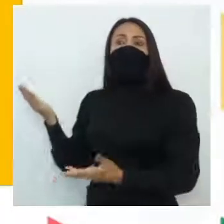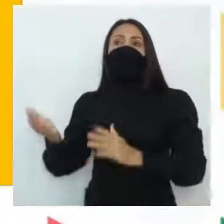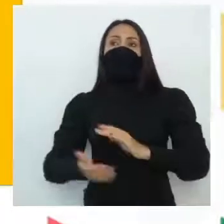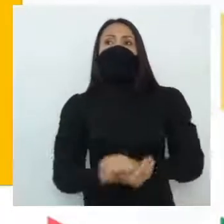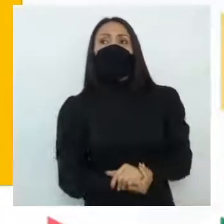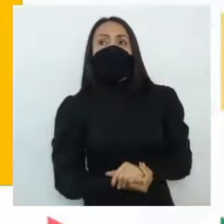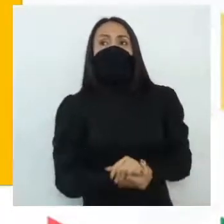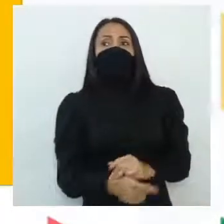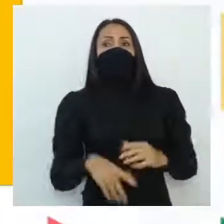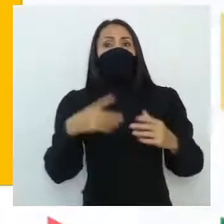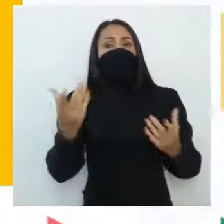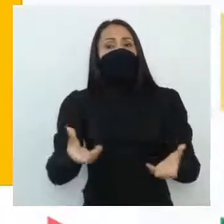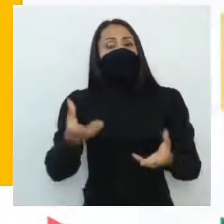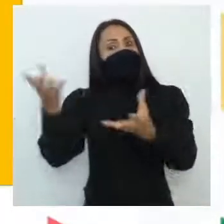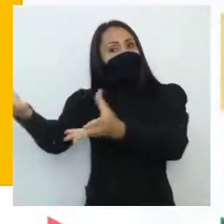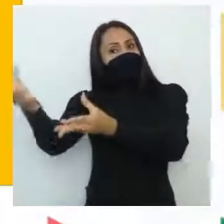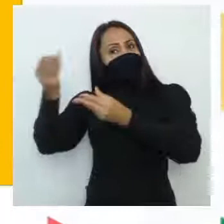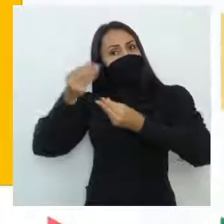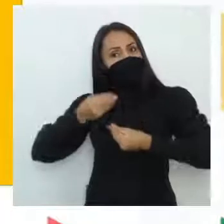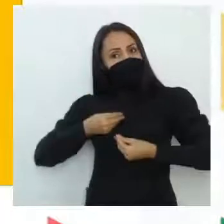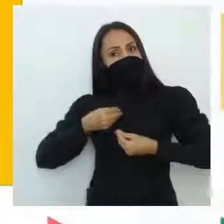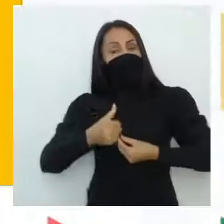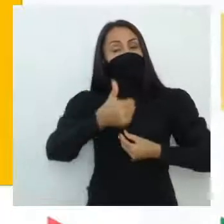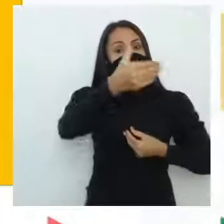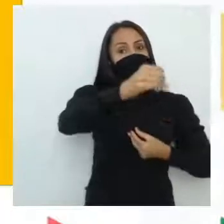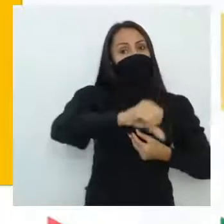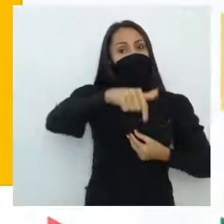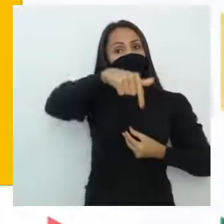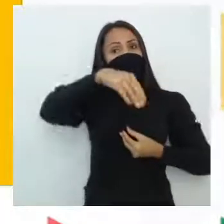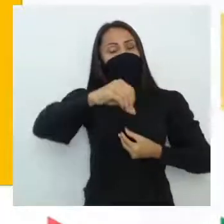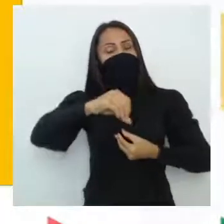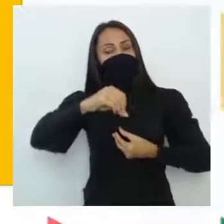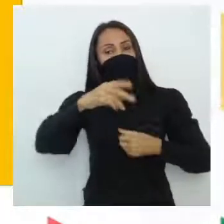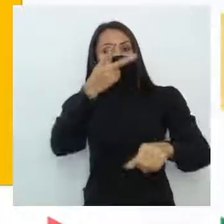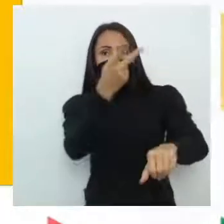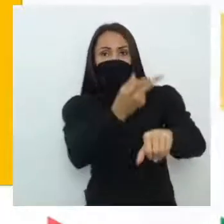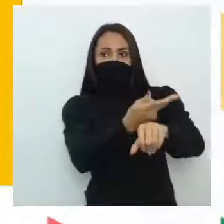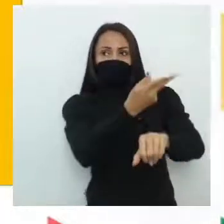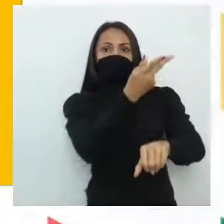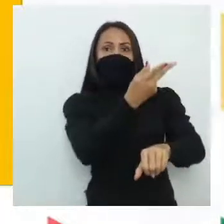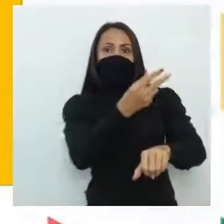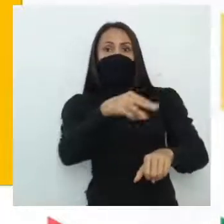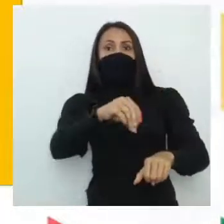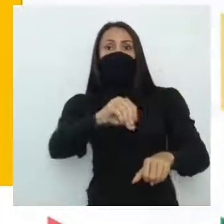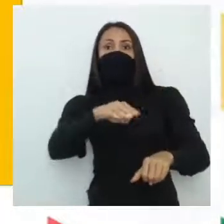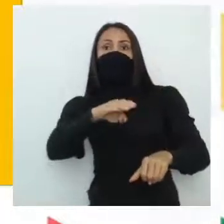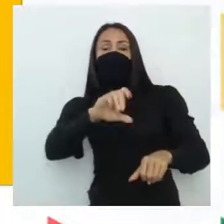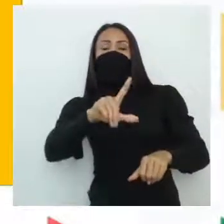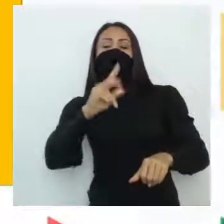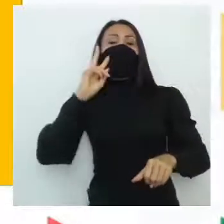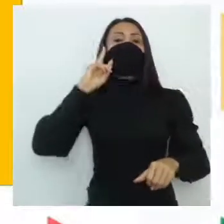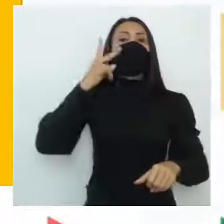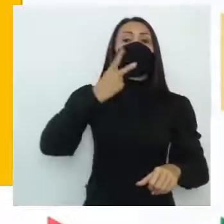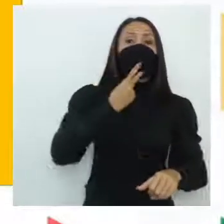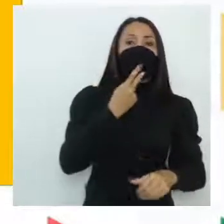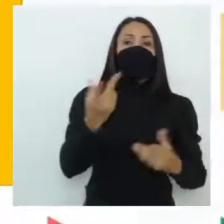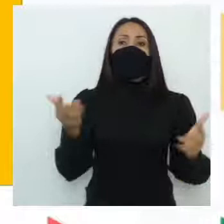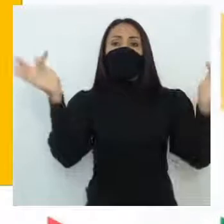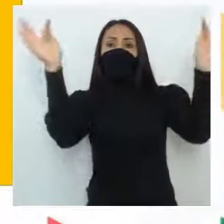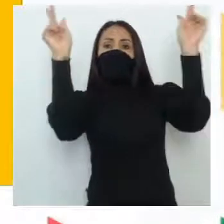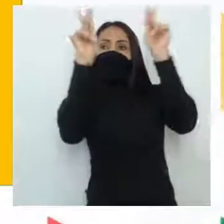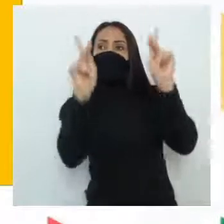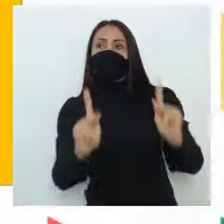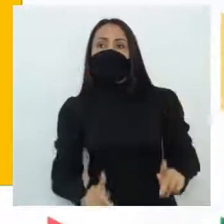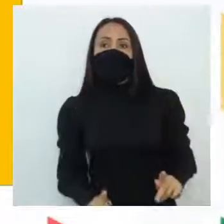está recebendo em 79 o prêmio, o Nobel, o reconhecimento da paz. No